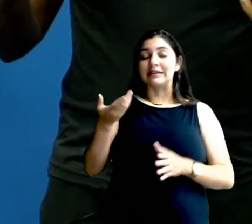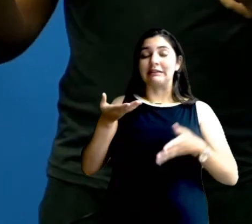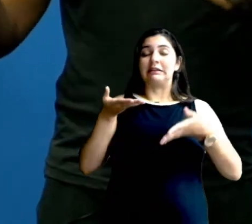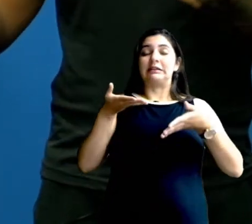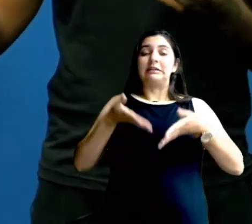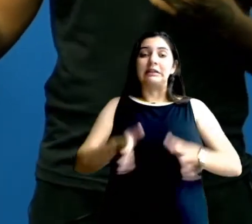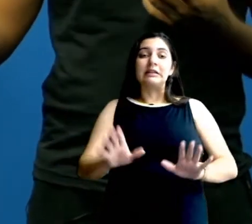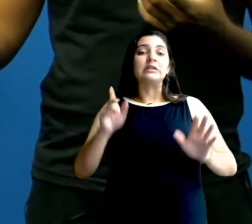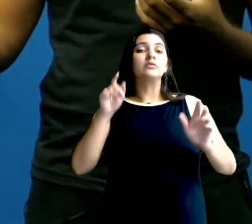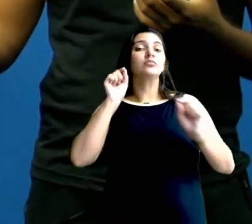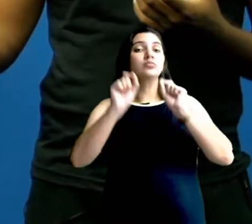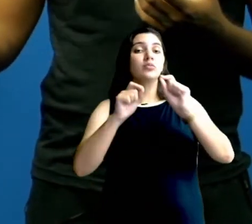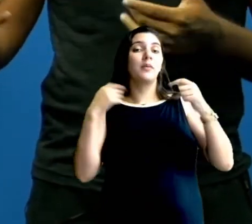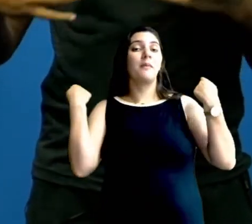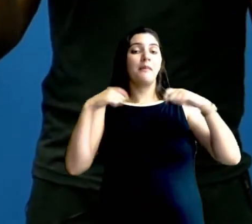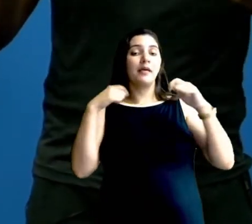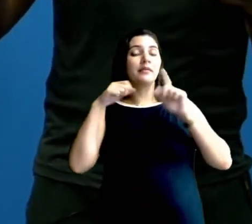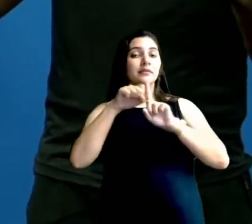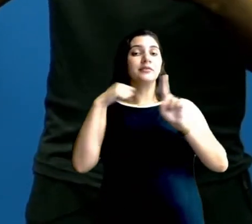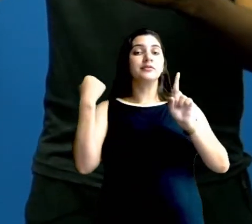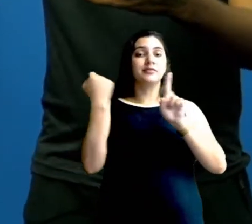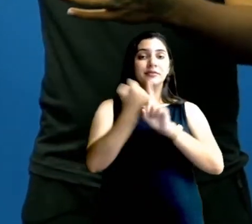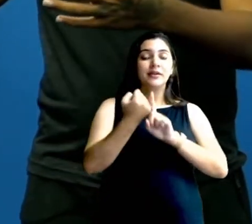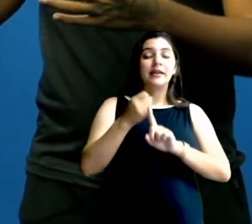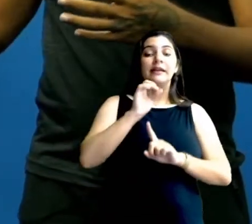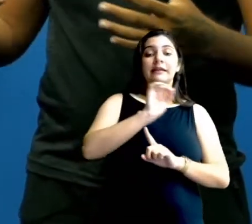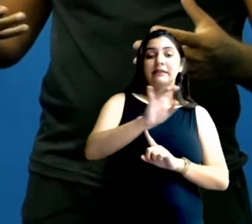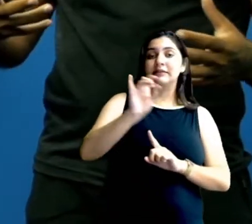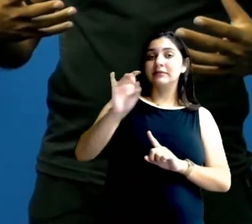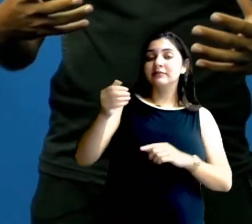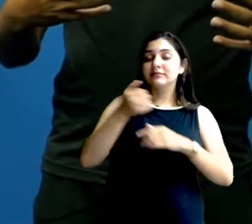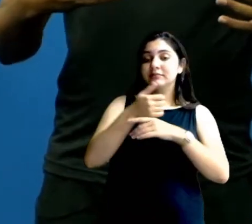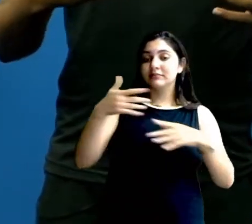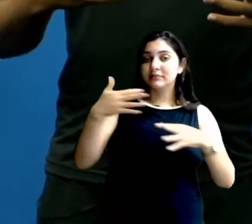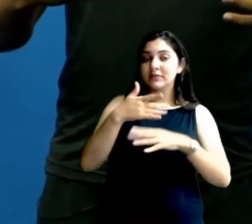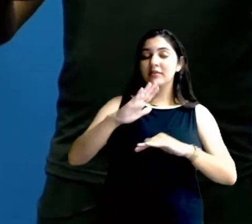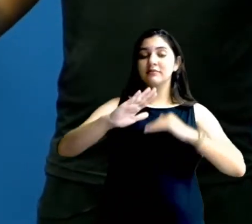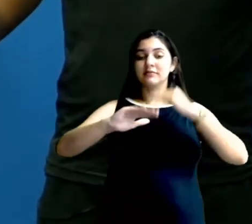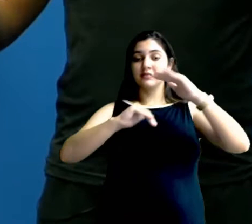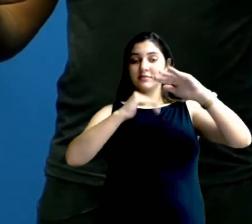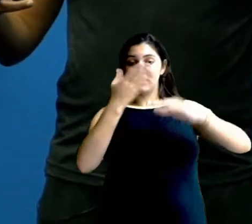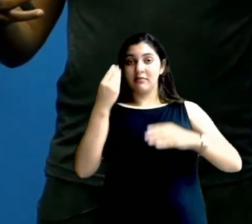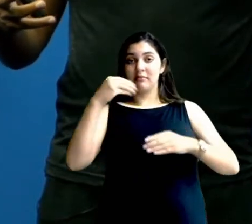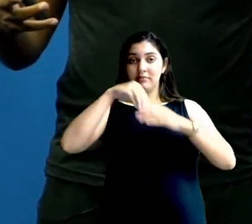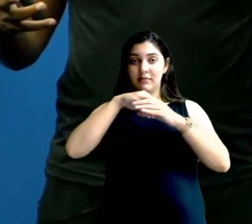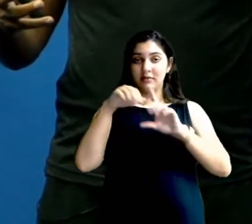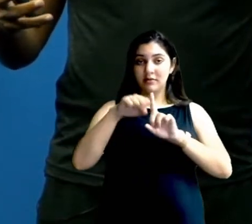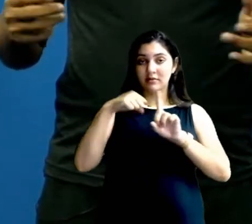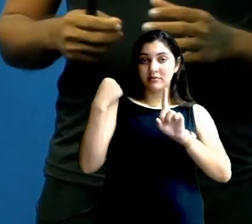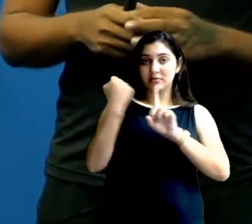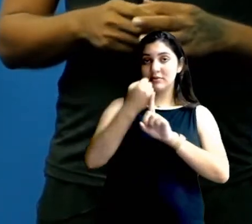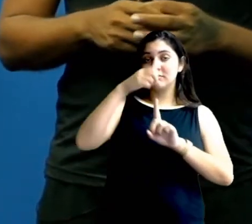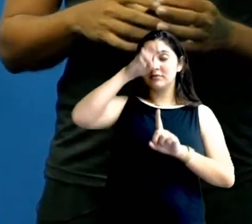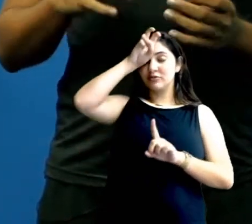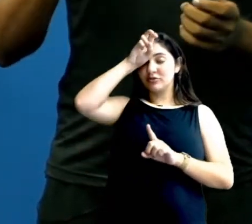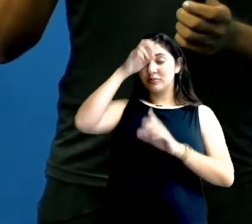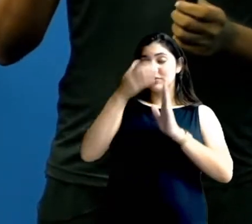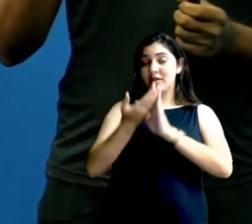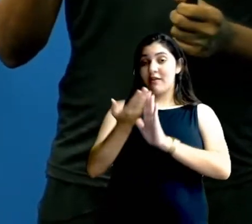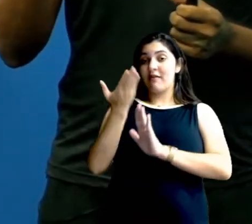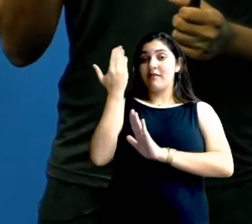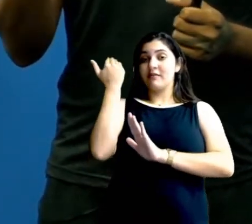necessidades daquela sociedade e cada cidade que se desenvolvia dentro da sociedade egípcia antiga